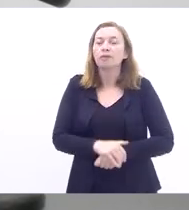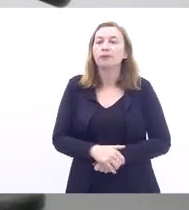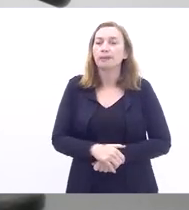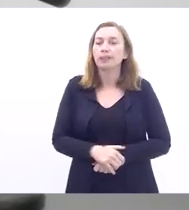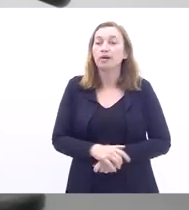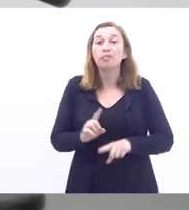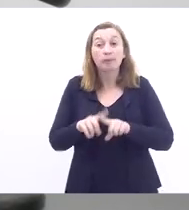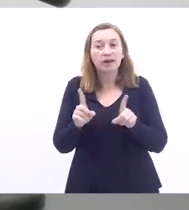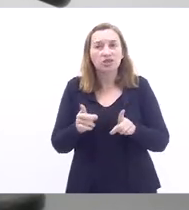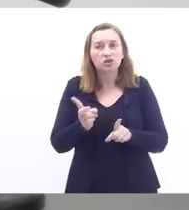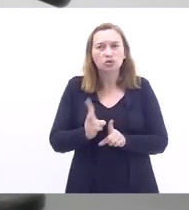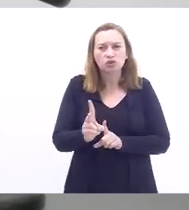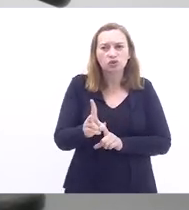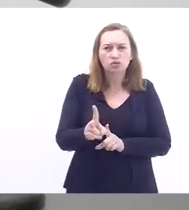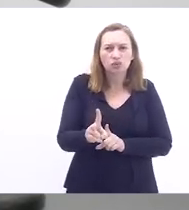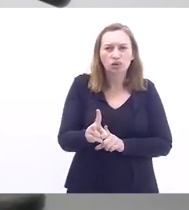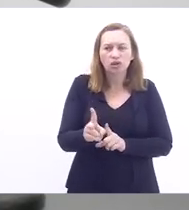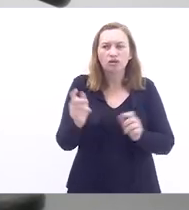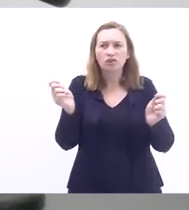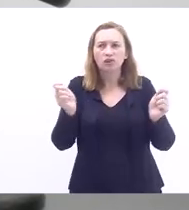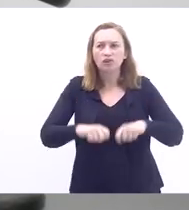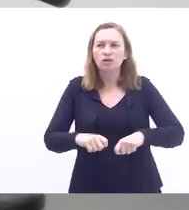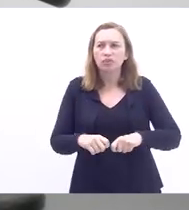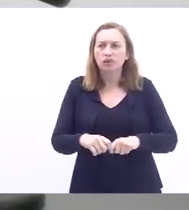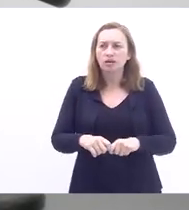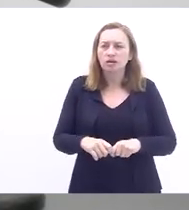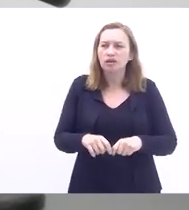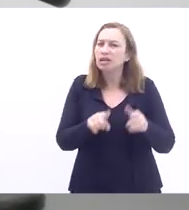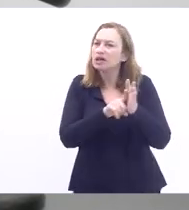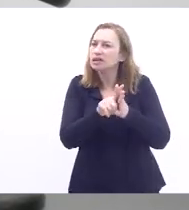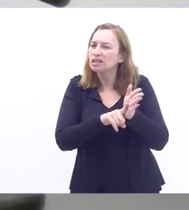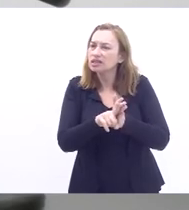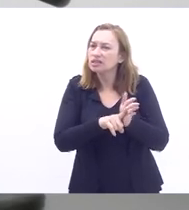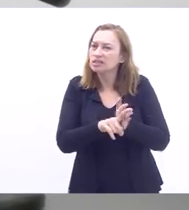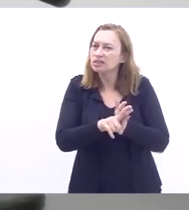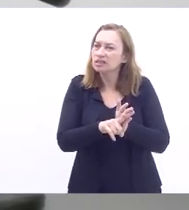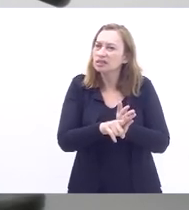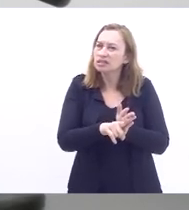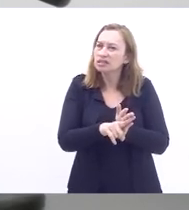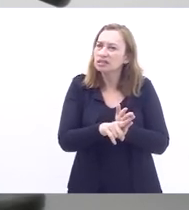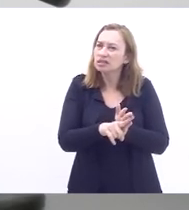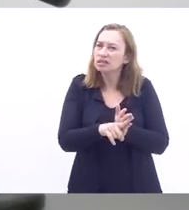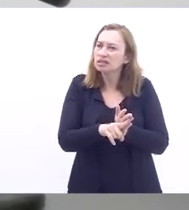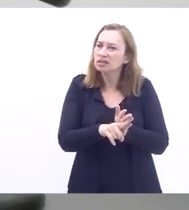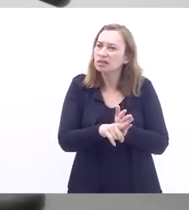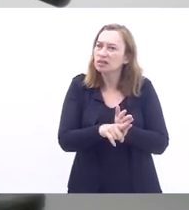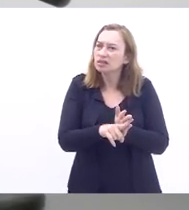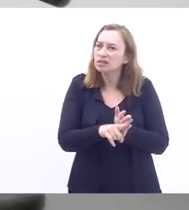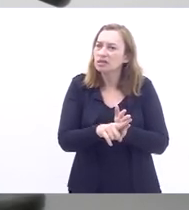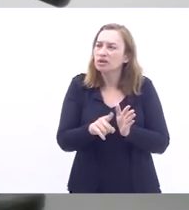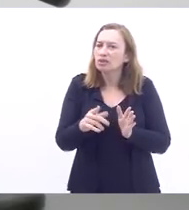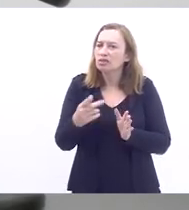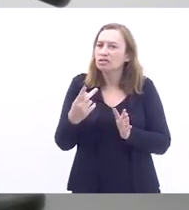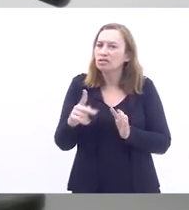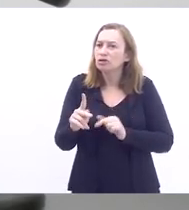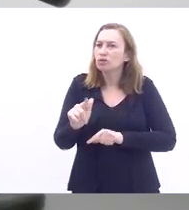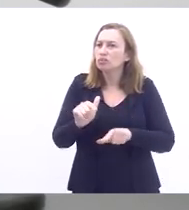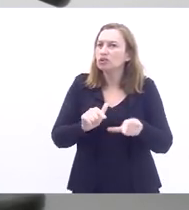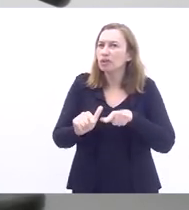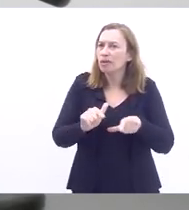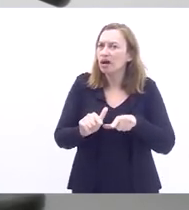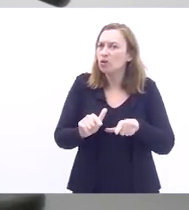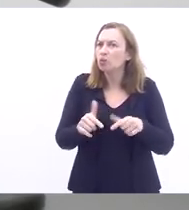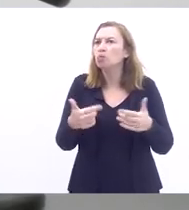é mas aí quando você continuar já visto a sua competência para analisar a compensação financeira assim como sua adequação né